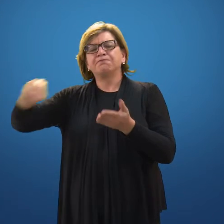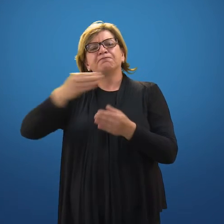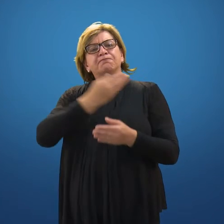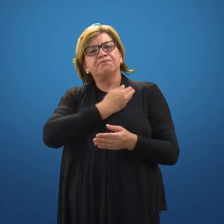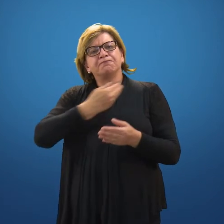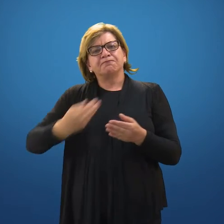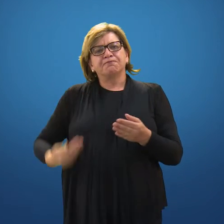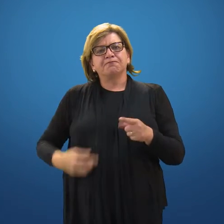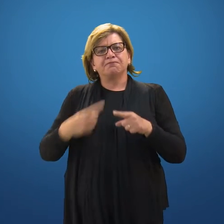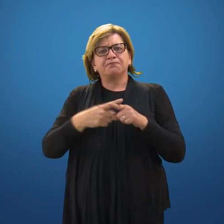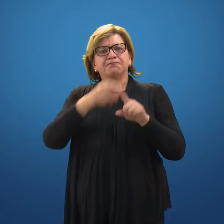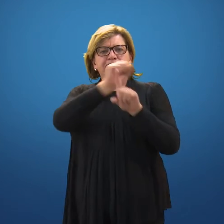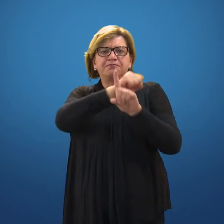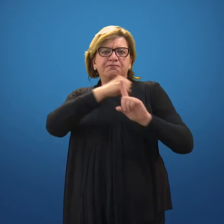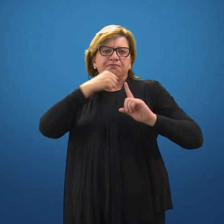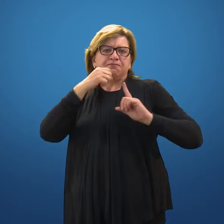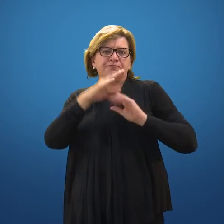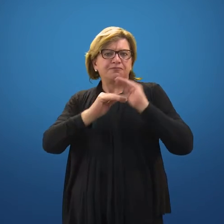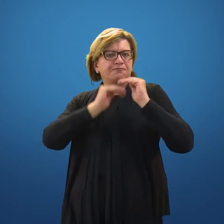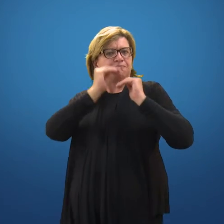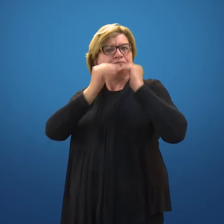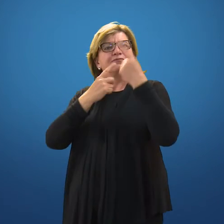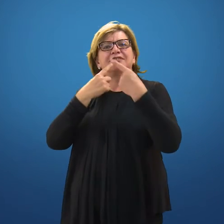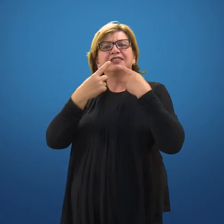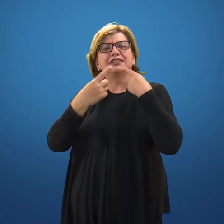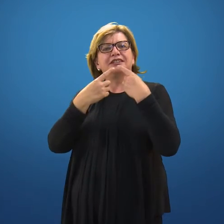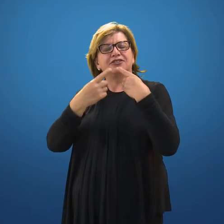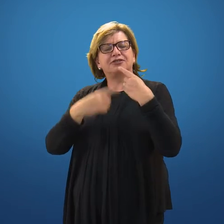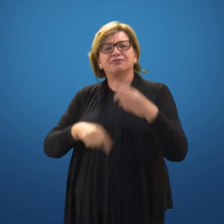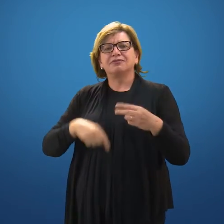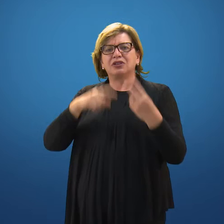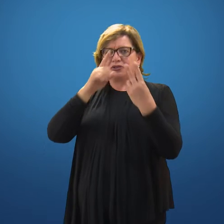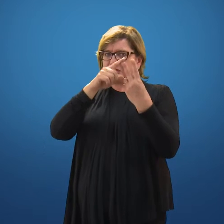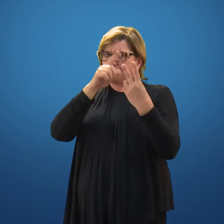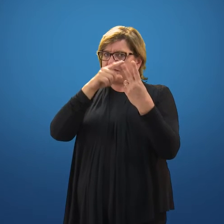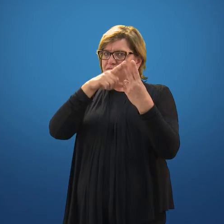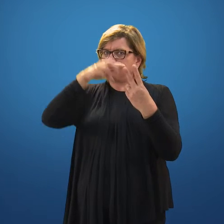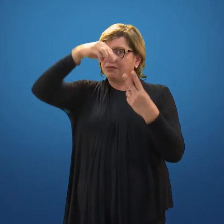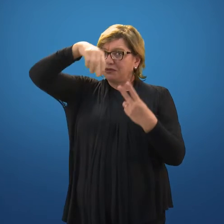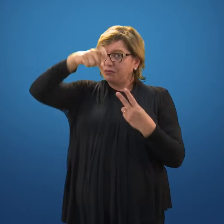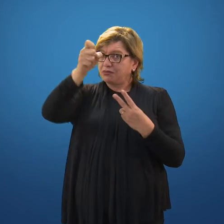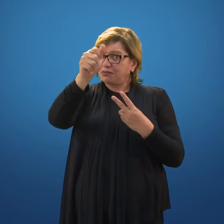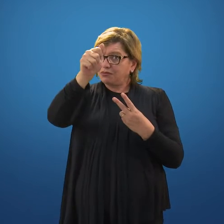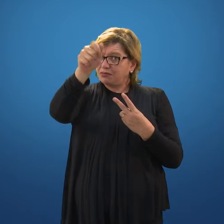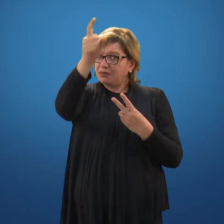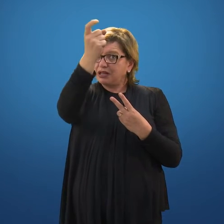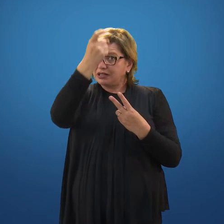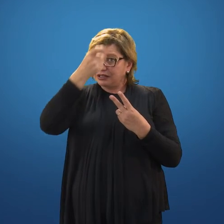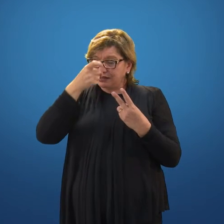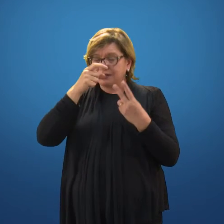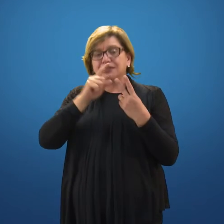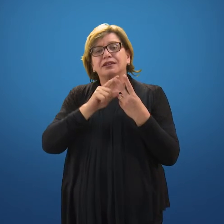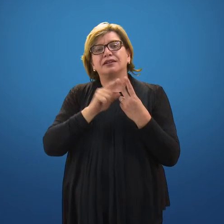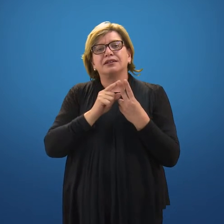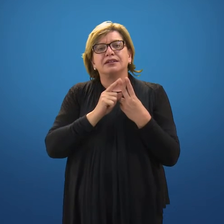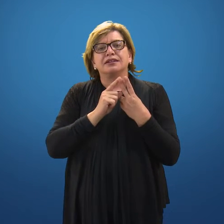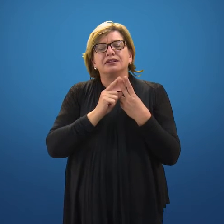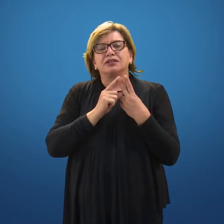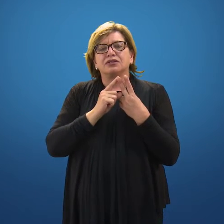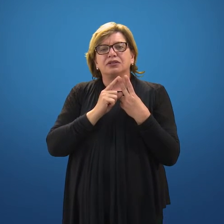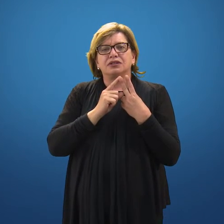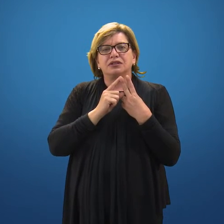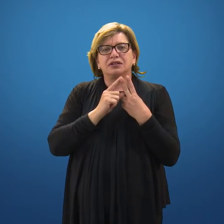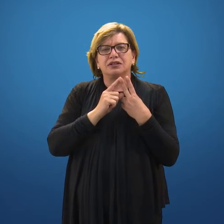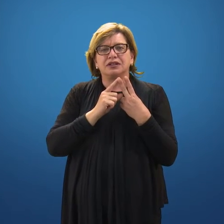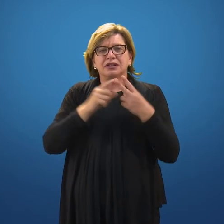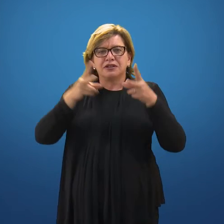se desenvolvido dentro desse processo dialético. O segundo ponto da teoria de Marx seria a